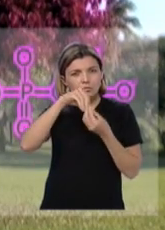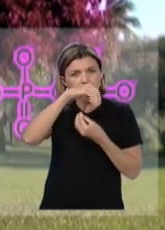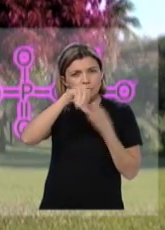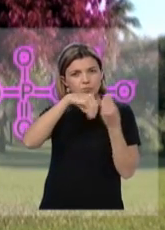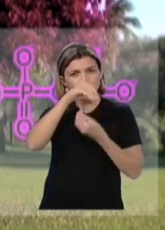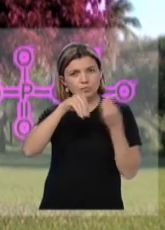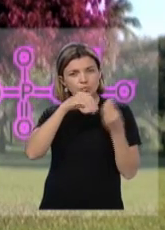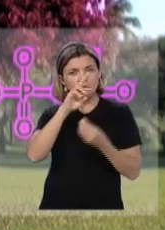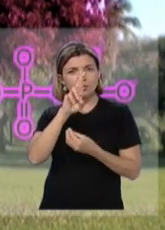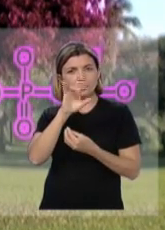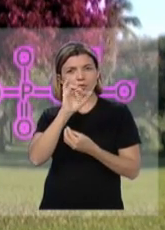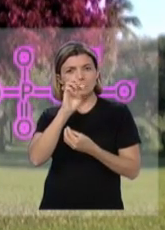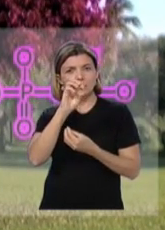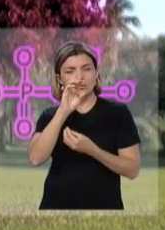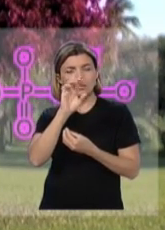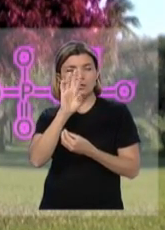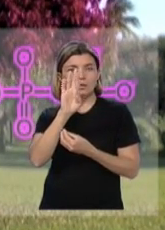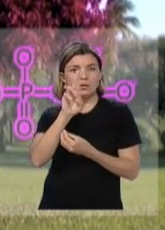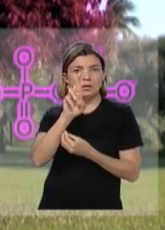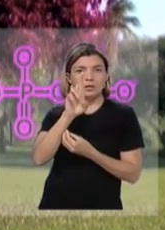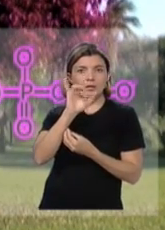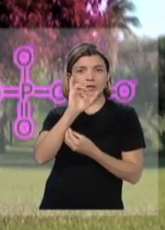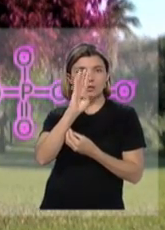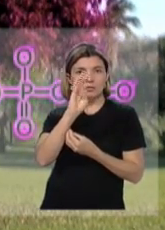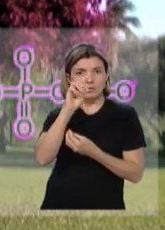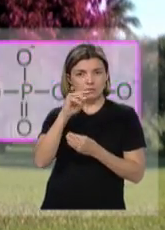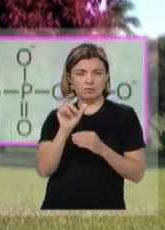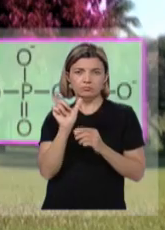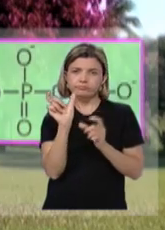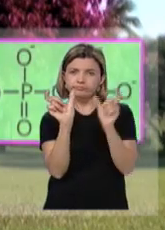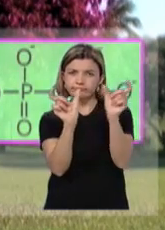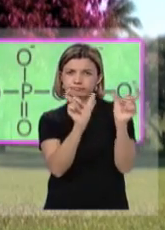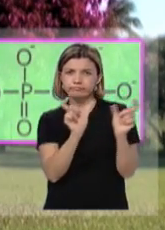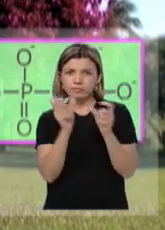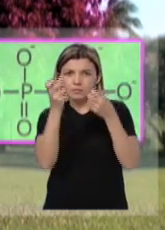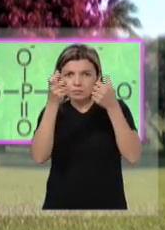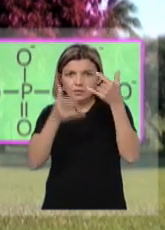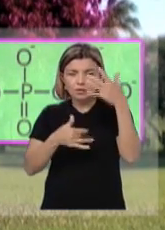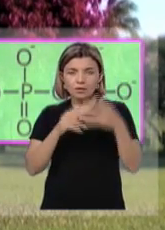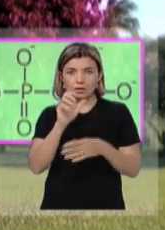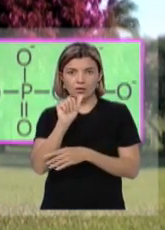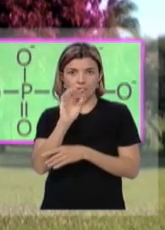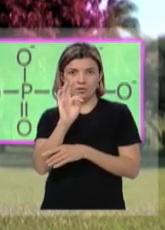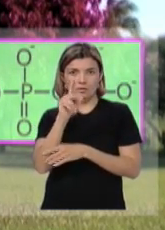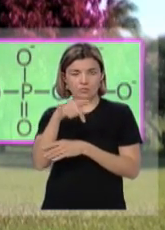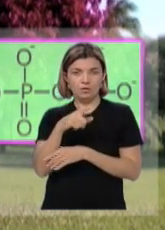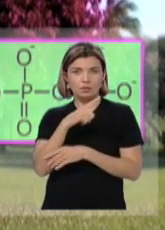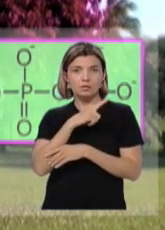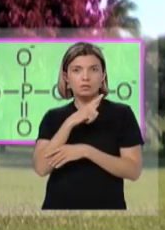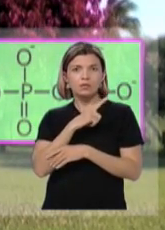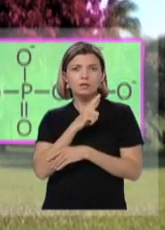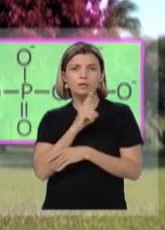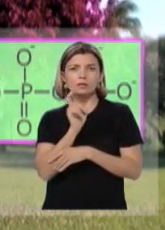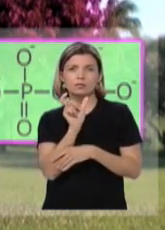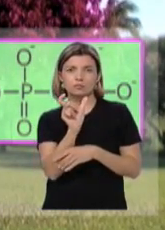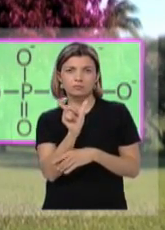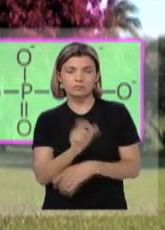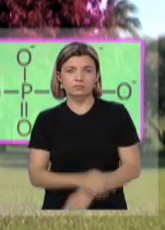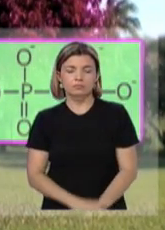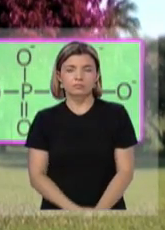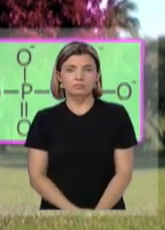a um açúcar, a ribose, e a três moléculas de fosfato. Por isso, o ATP é chamado de